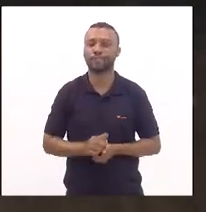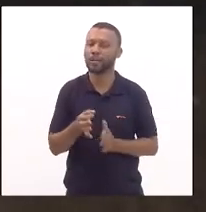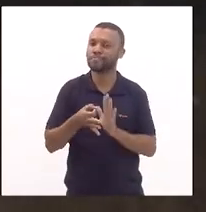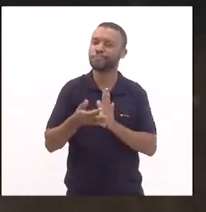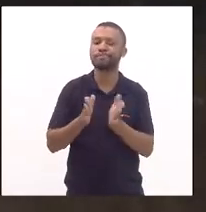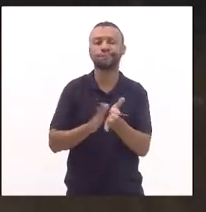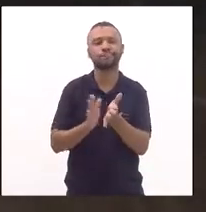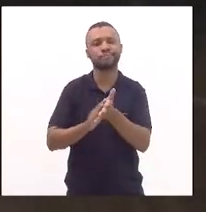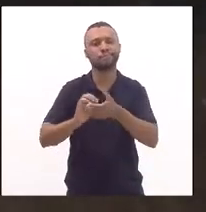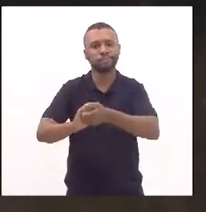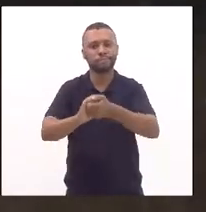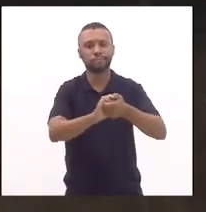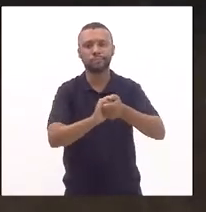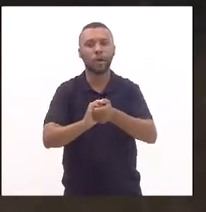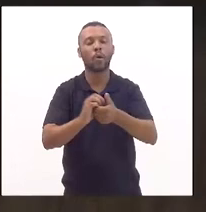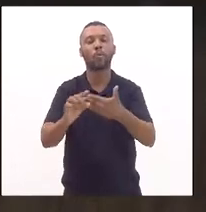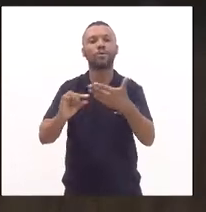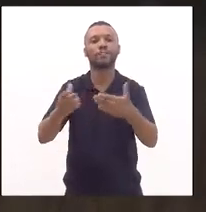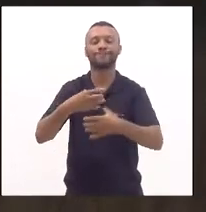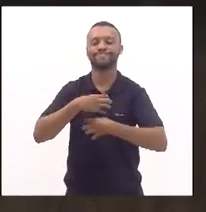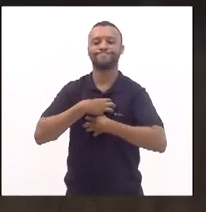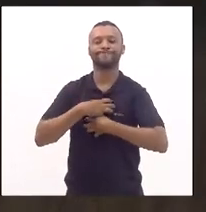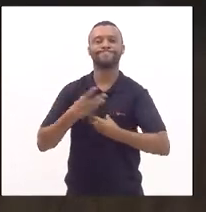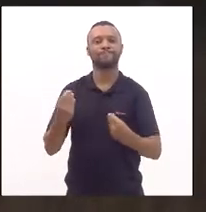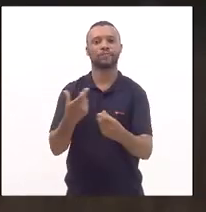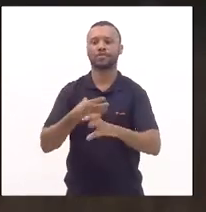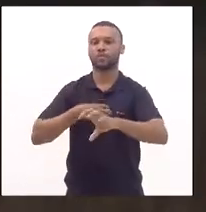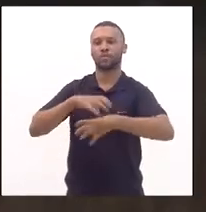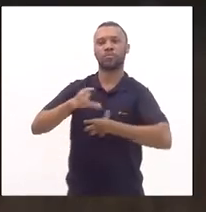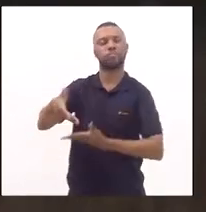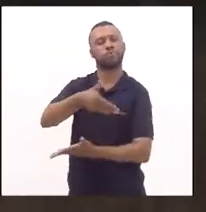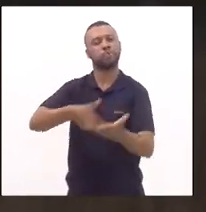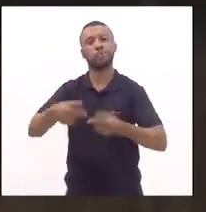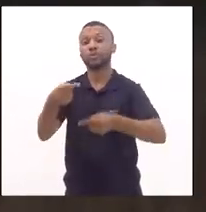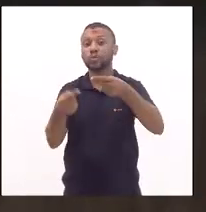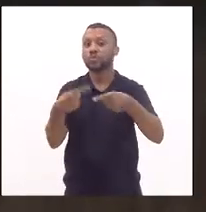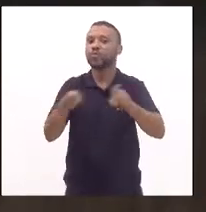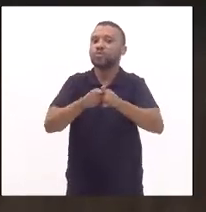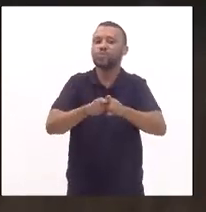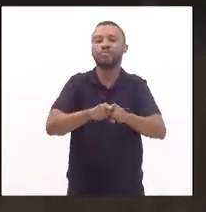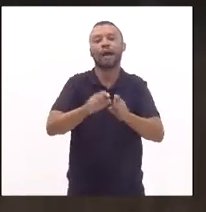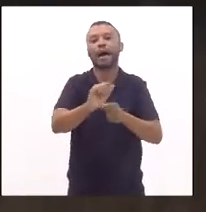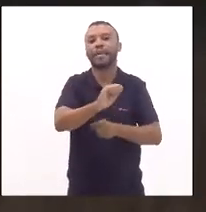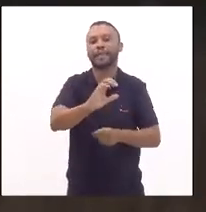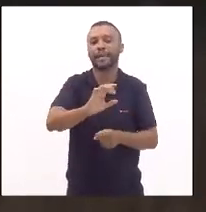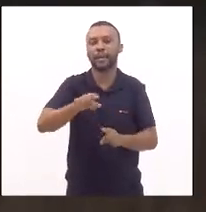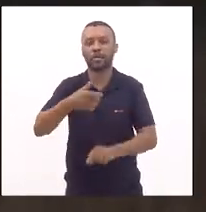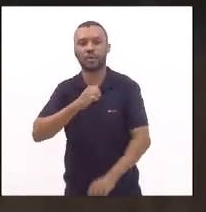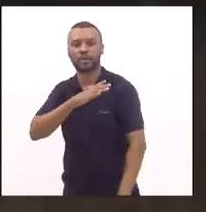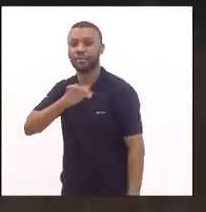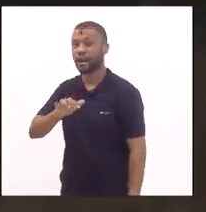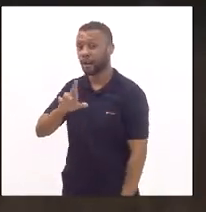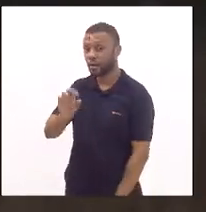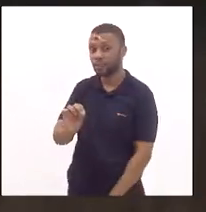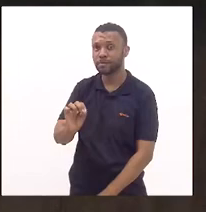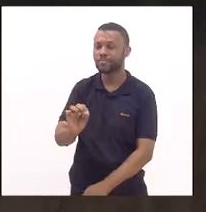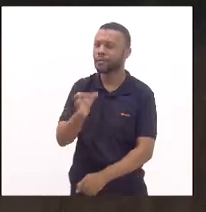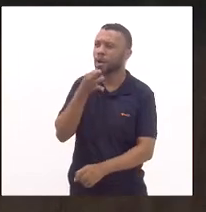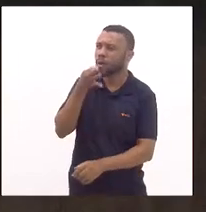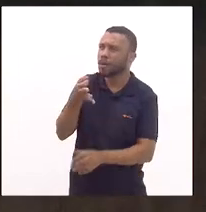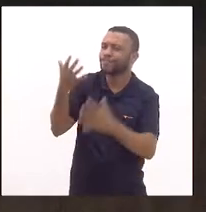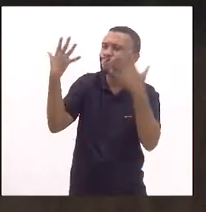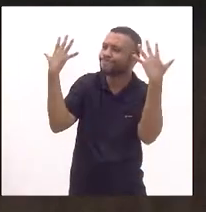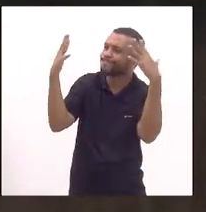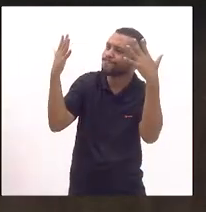os autores, claro, tiveram a sensibilidade, discutiram, André Siciliano, Coronel Jair, elogiar vocês que